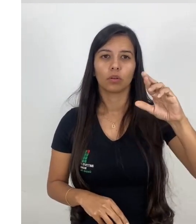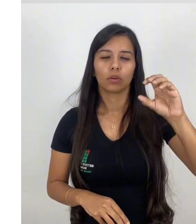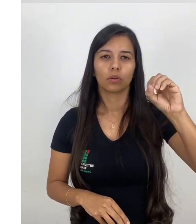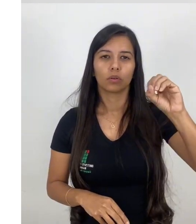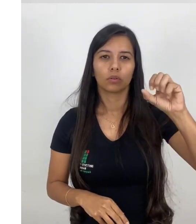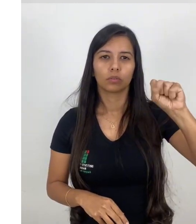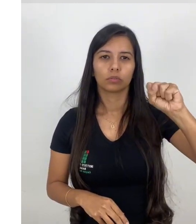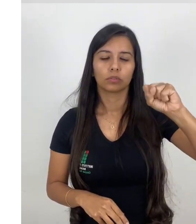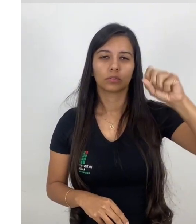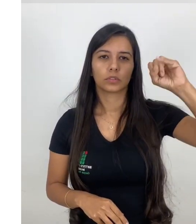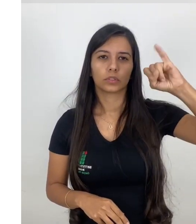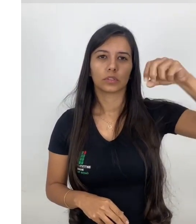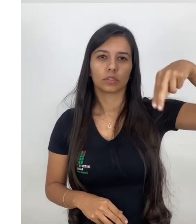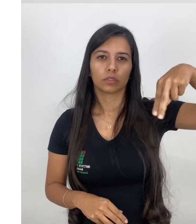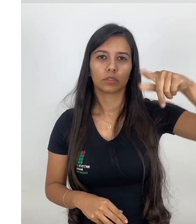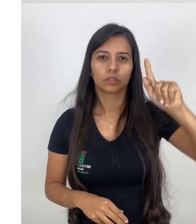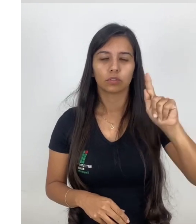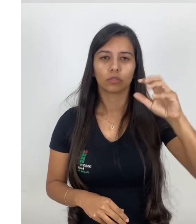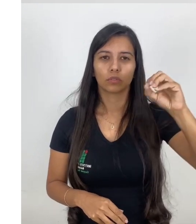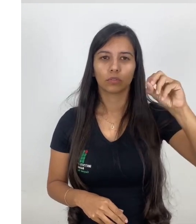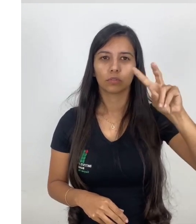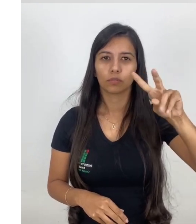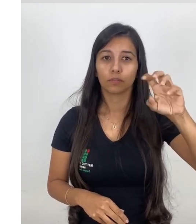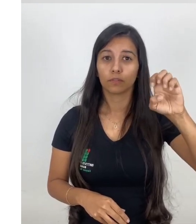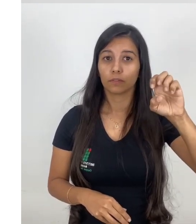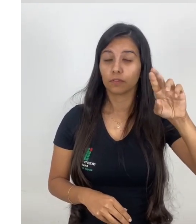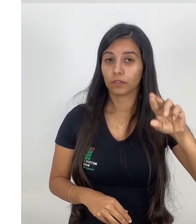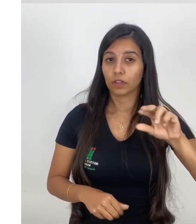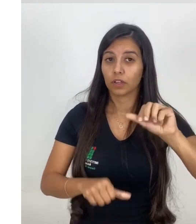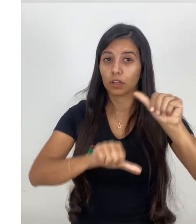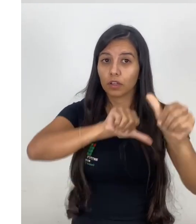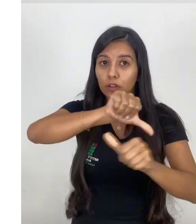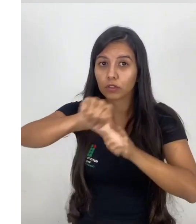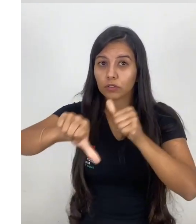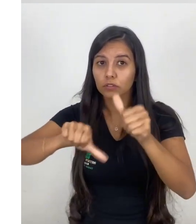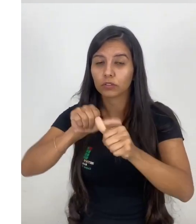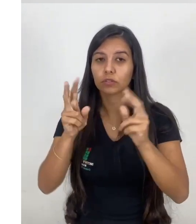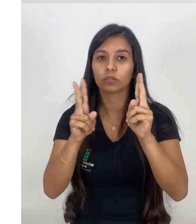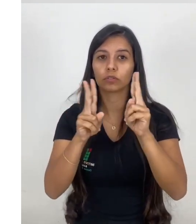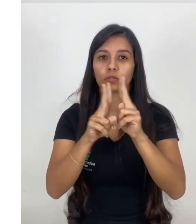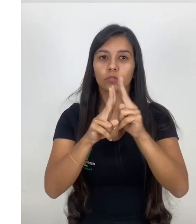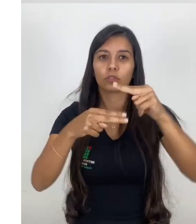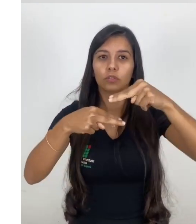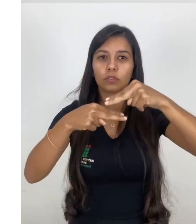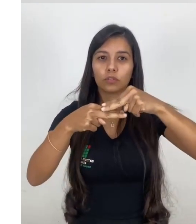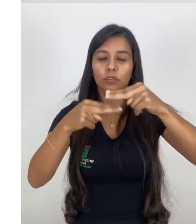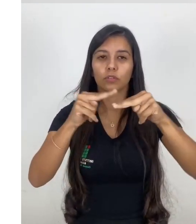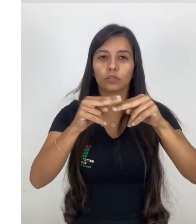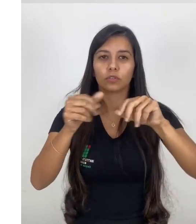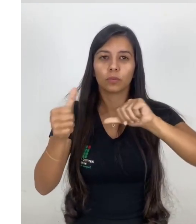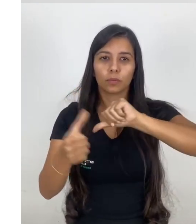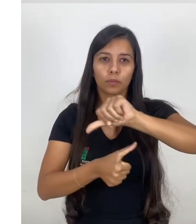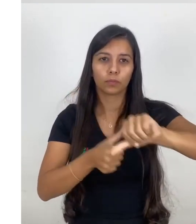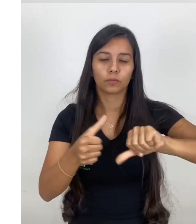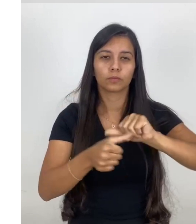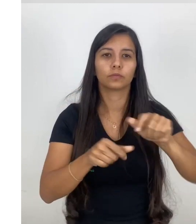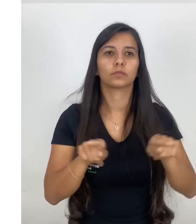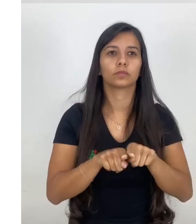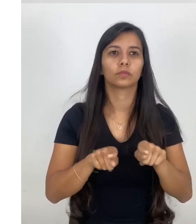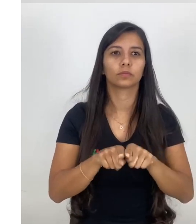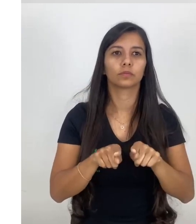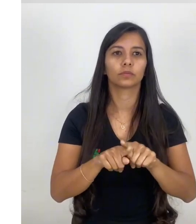é a inversão, ou seja, a troca de segmentos das cromátides não irmãs, uma para com a